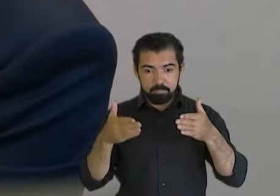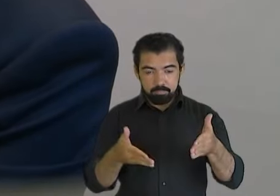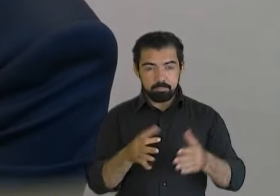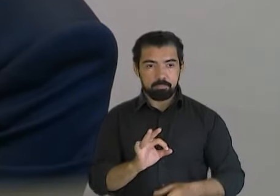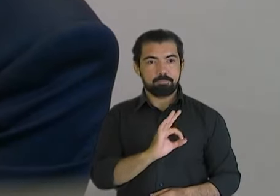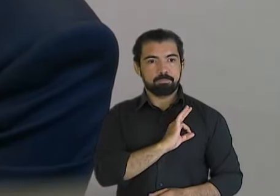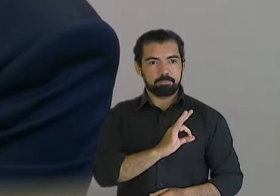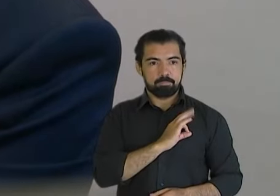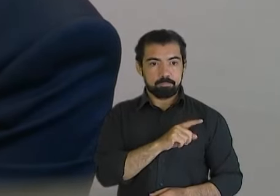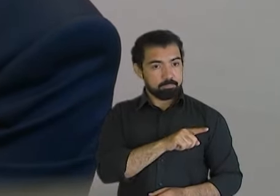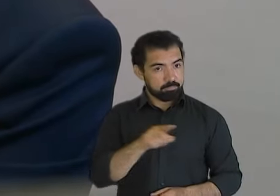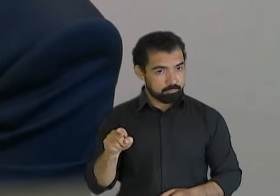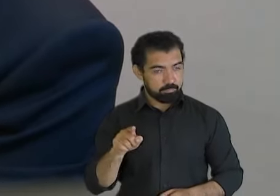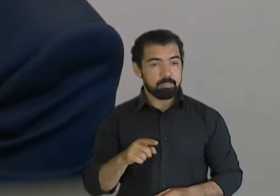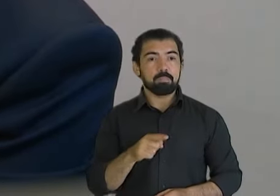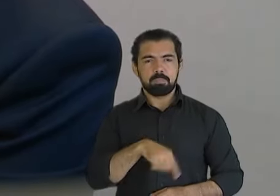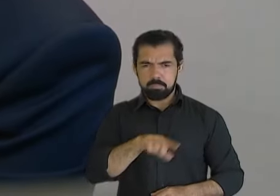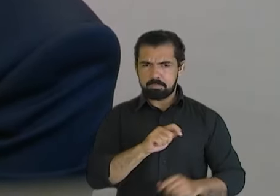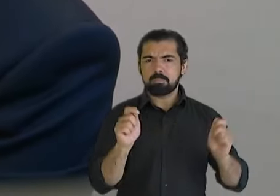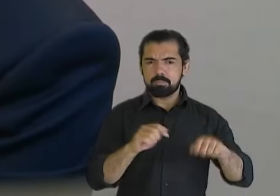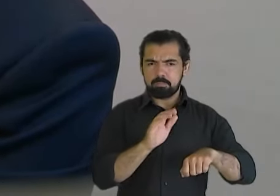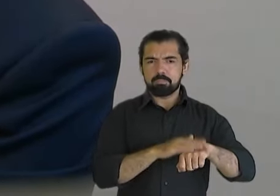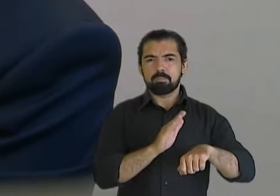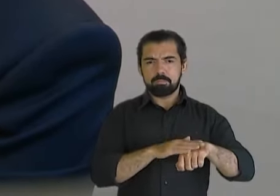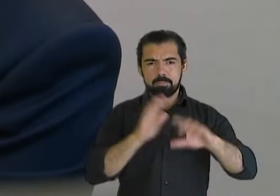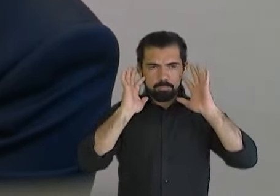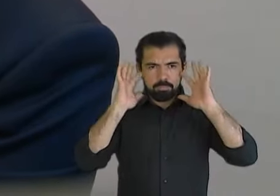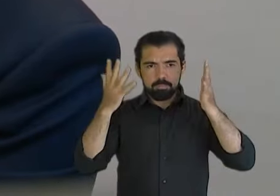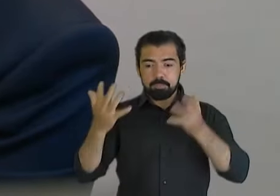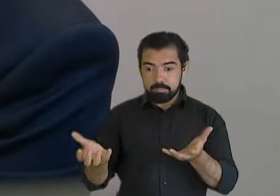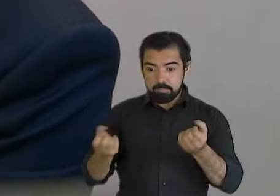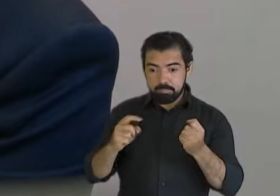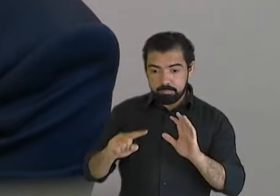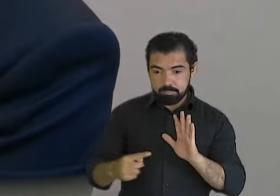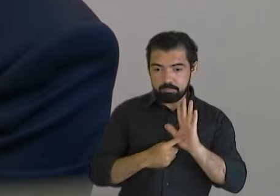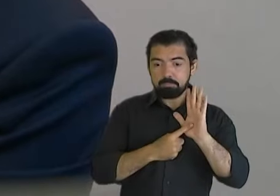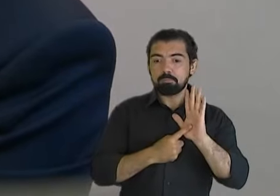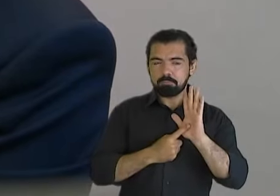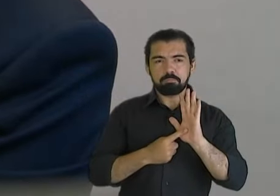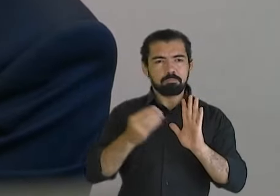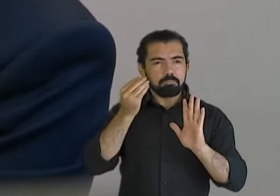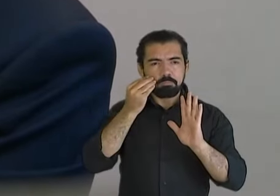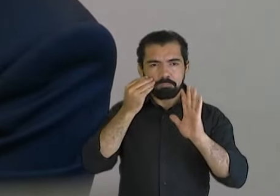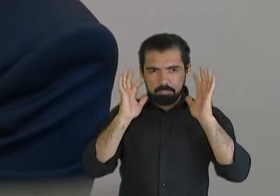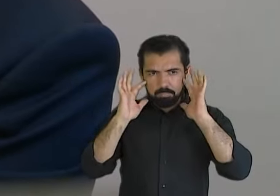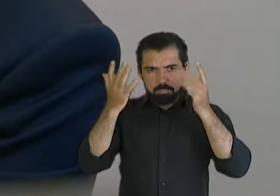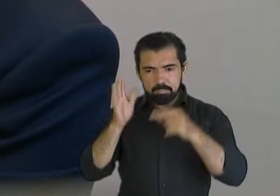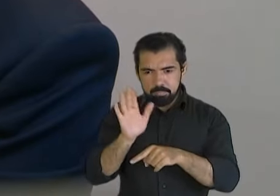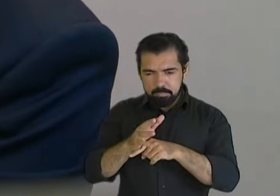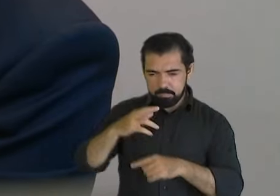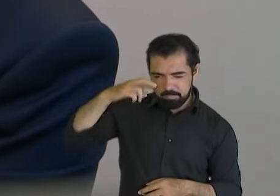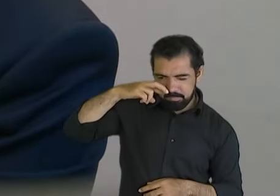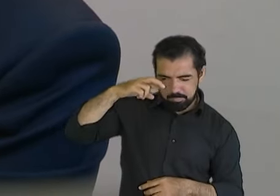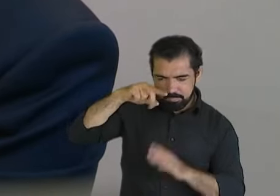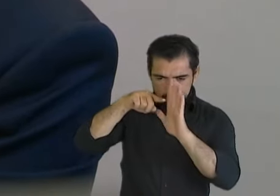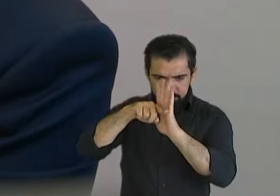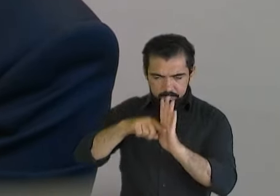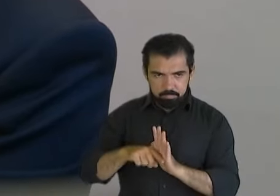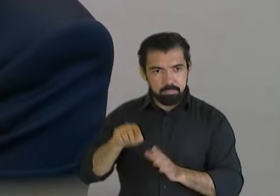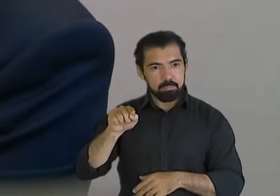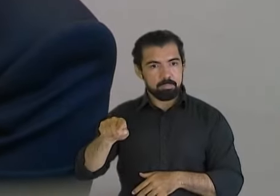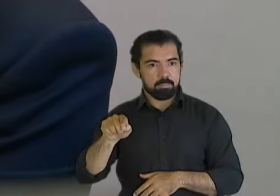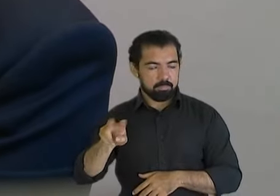policiais, né, que podem sim também receber esse tipo de denúncia e, se for o caso, investigar a prática,